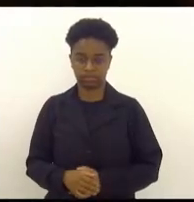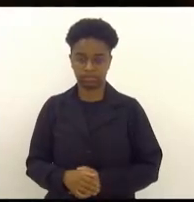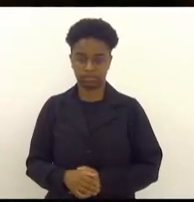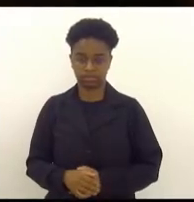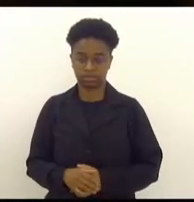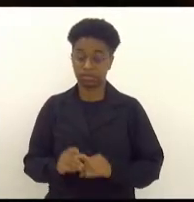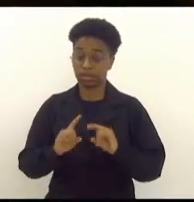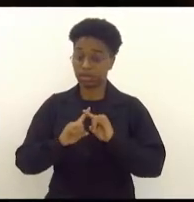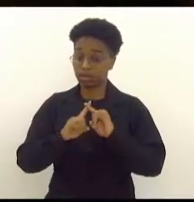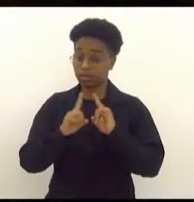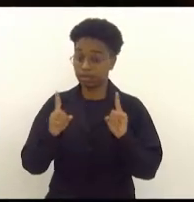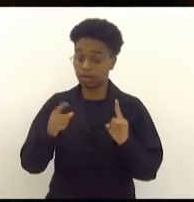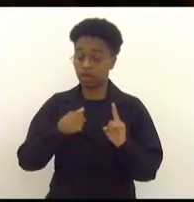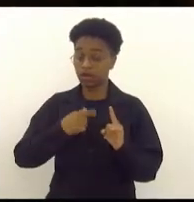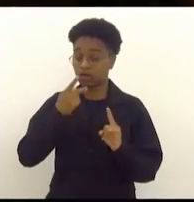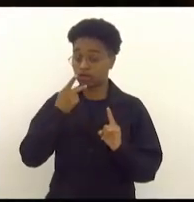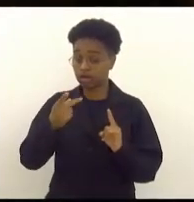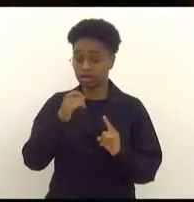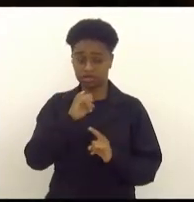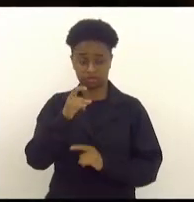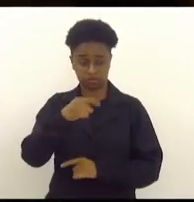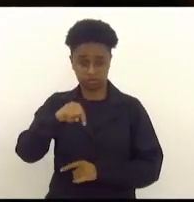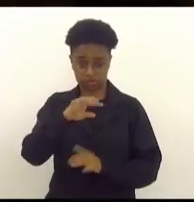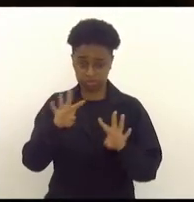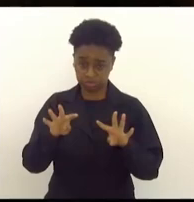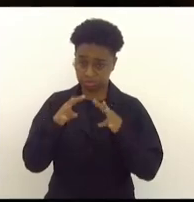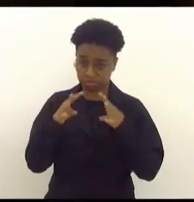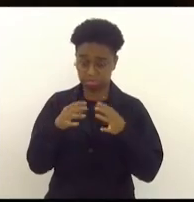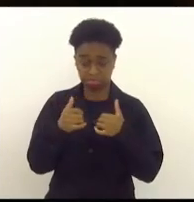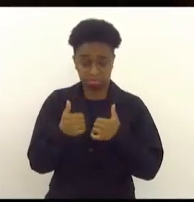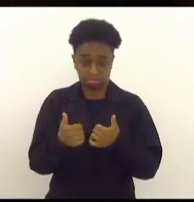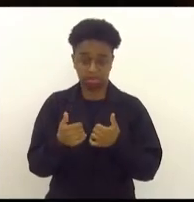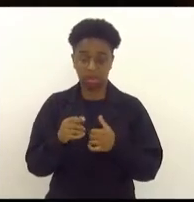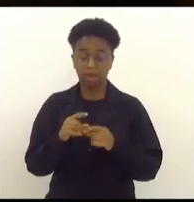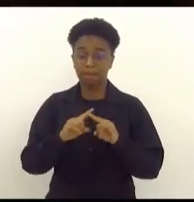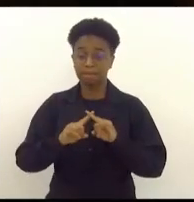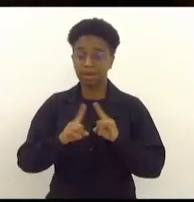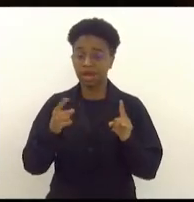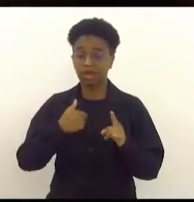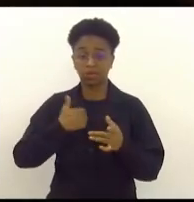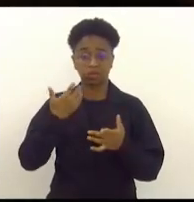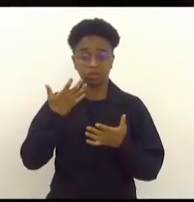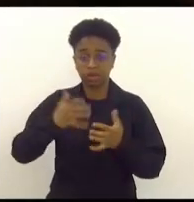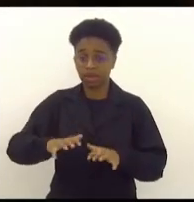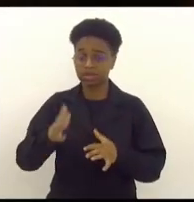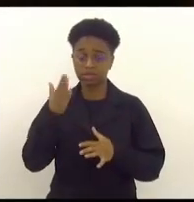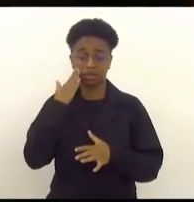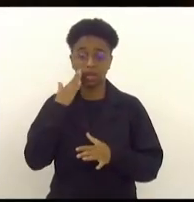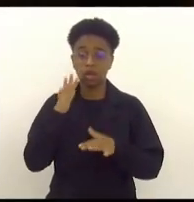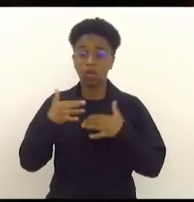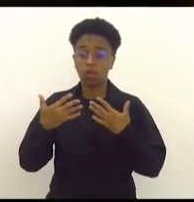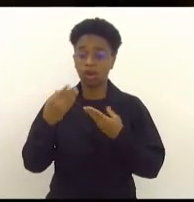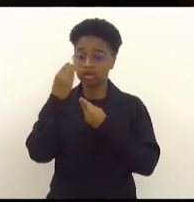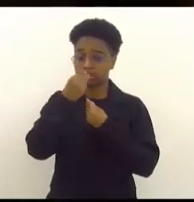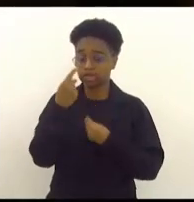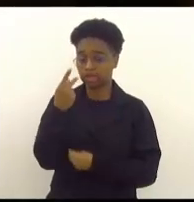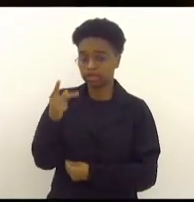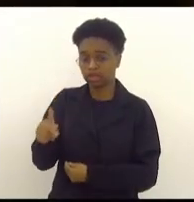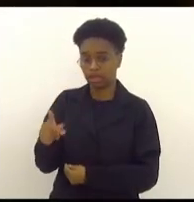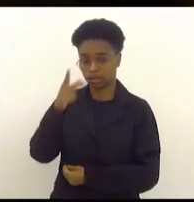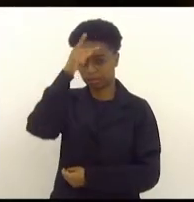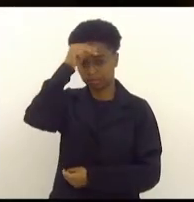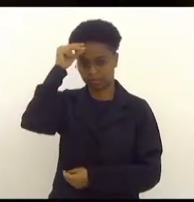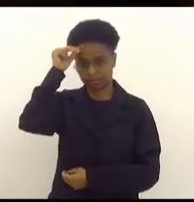mas eu falo aqui para quem quer ouvir pouco importa a Sexualidade do